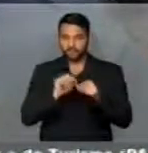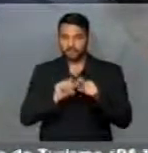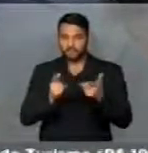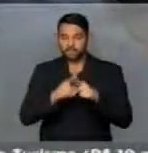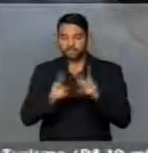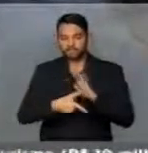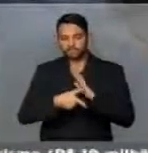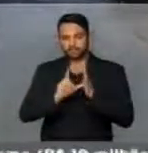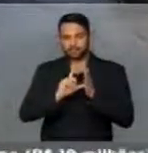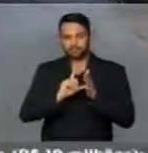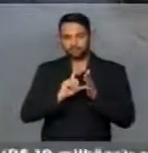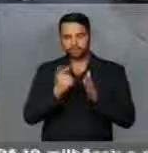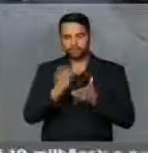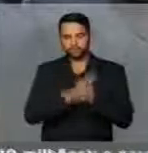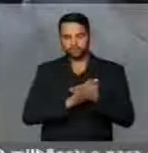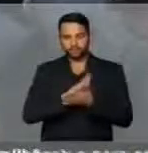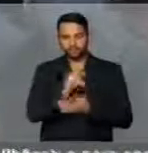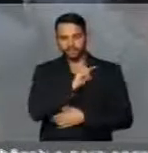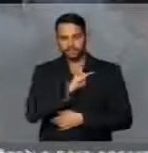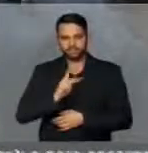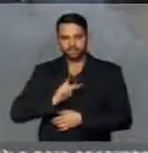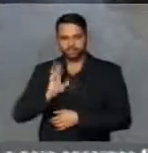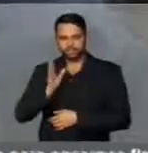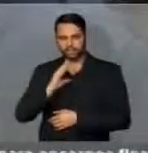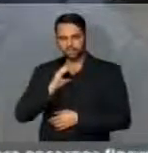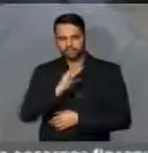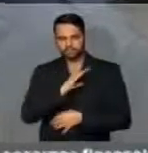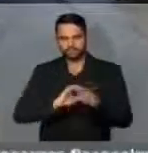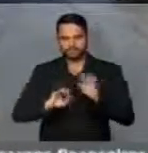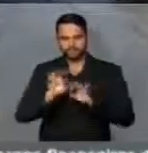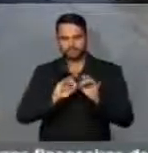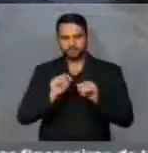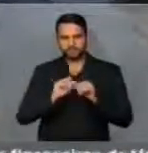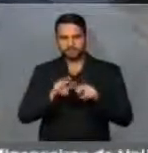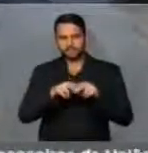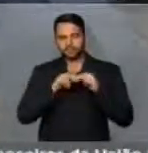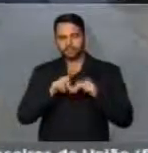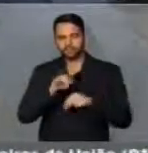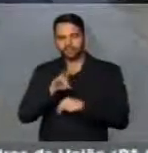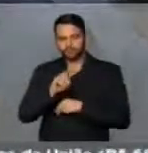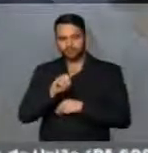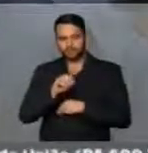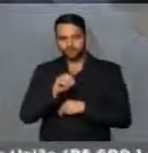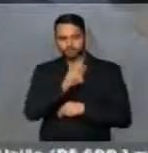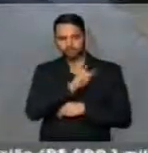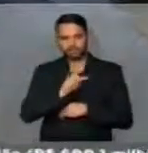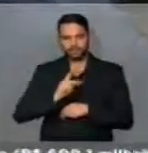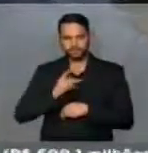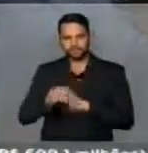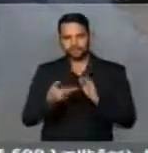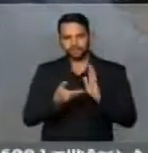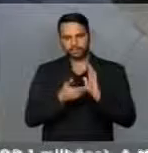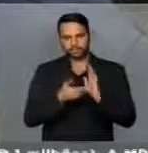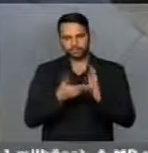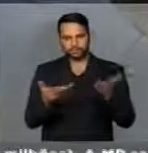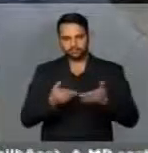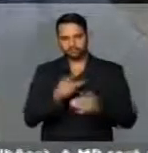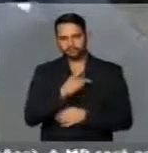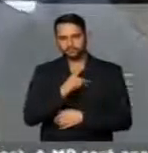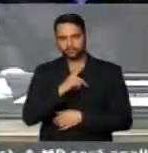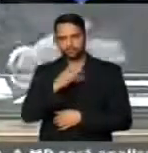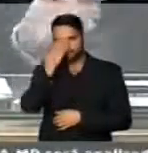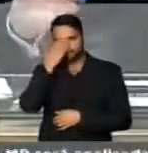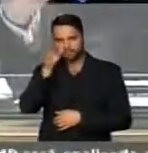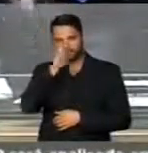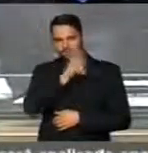já antecedendo, porque não há o presidente já da comissão especial, faço a questão de ordem ao presidente da Casa Agora em Exercício. Muito